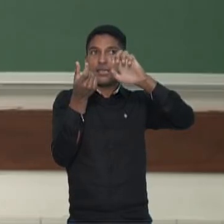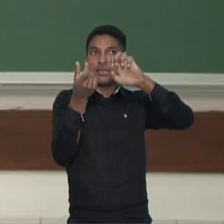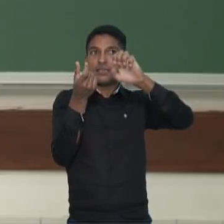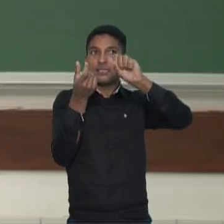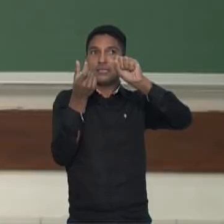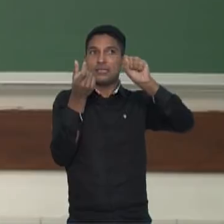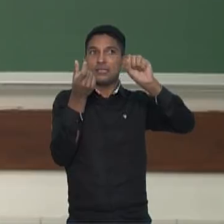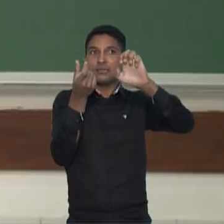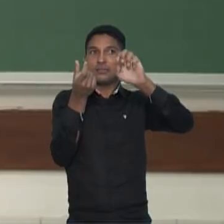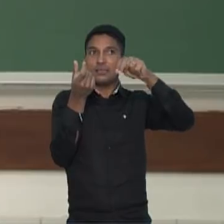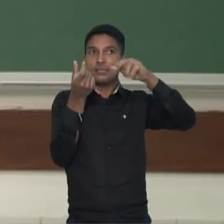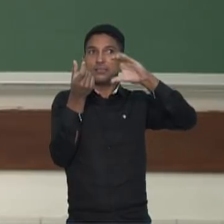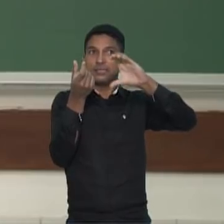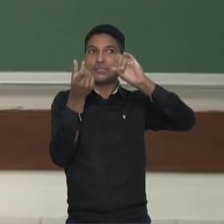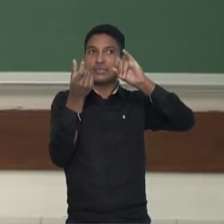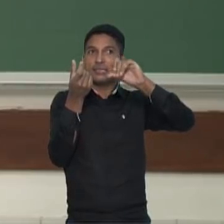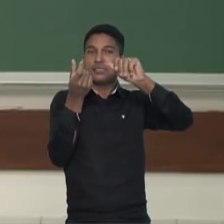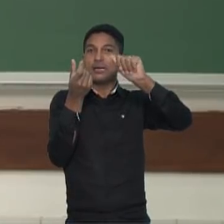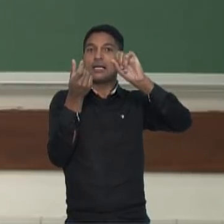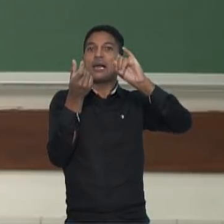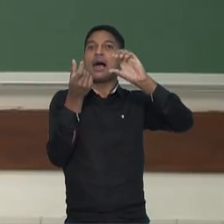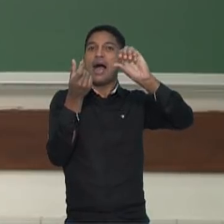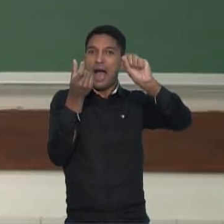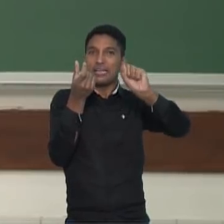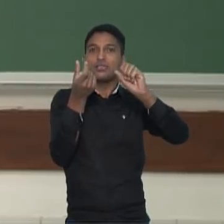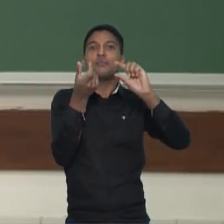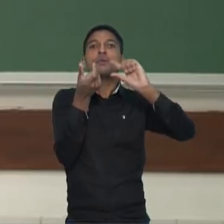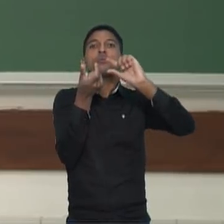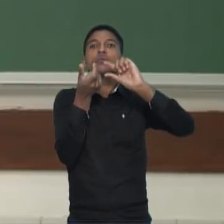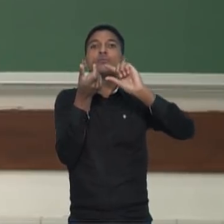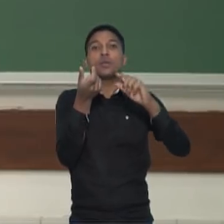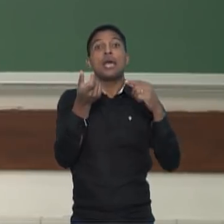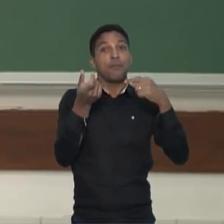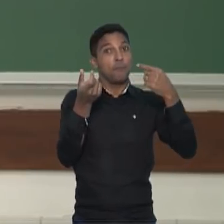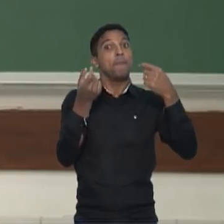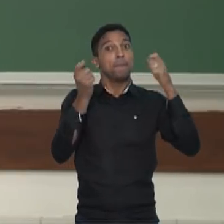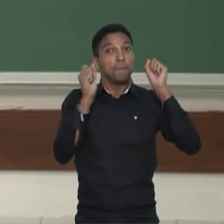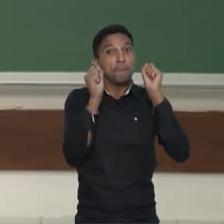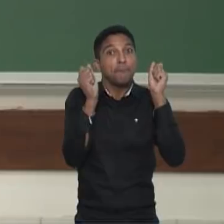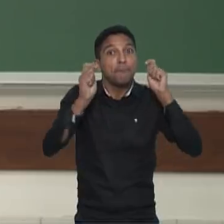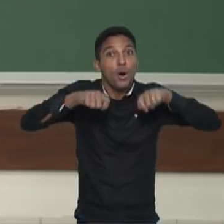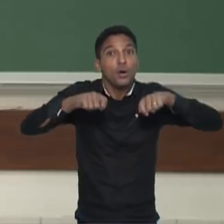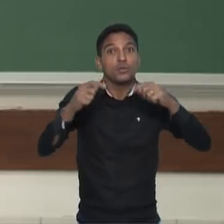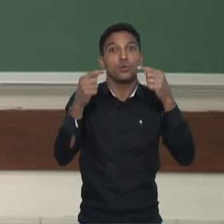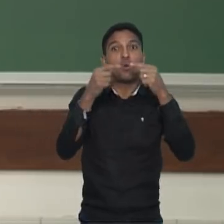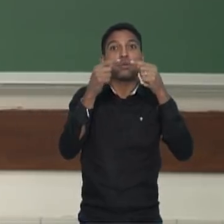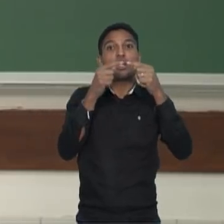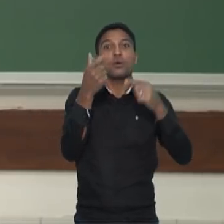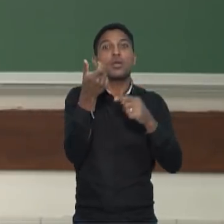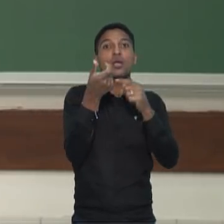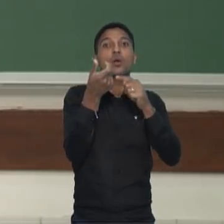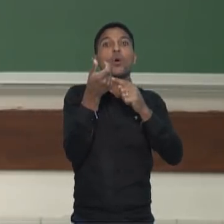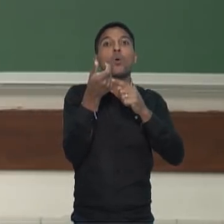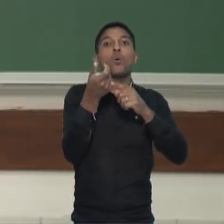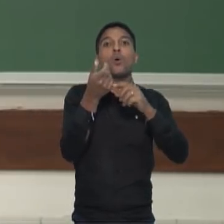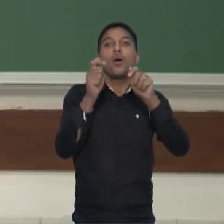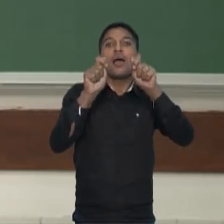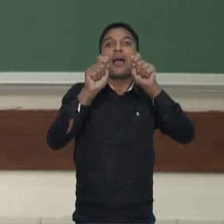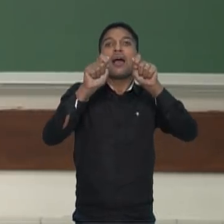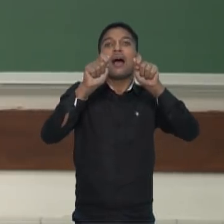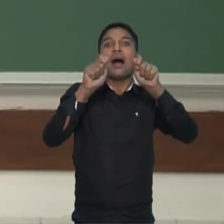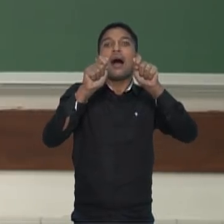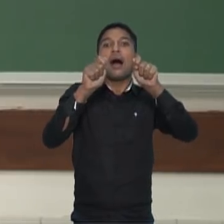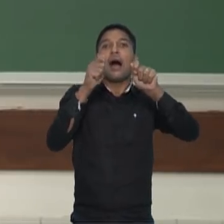pode combinar com o artigo o. E nós teremos o ao. Ou ainda as preposições podem